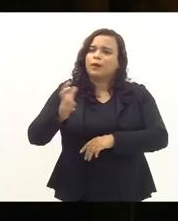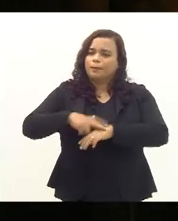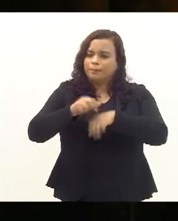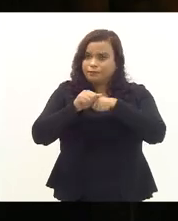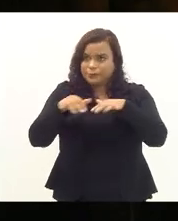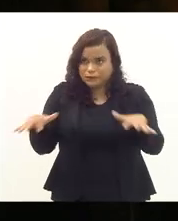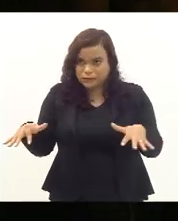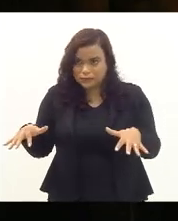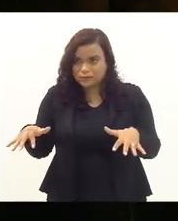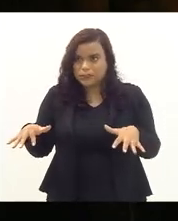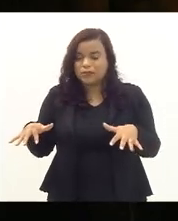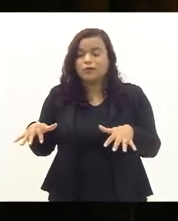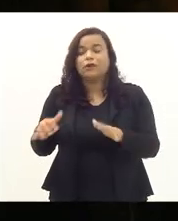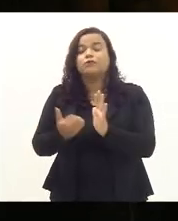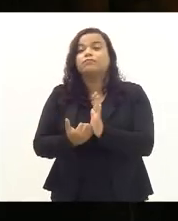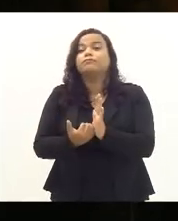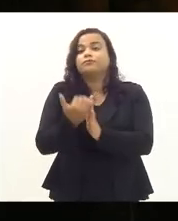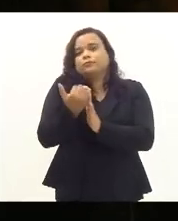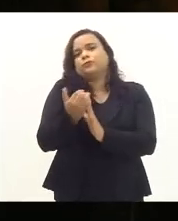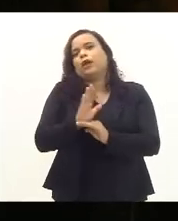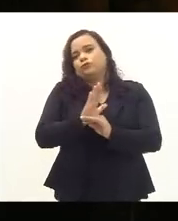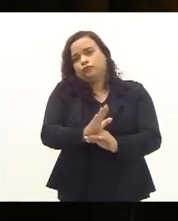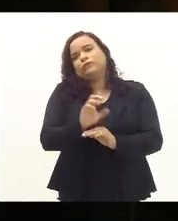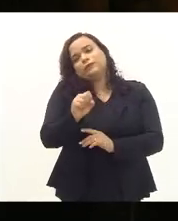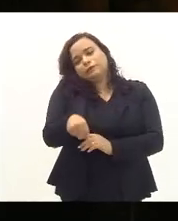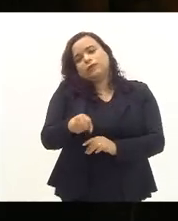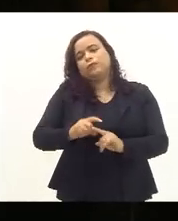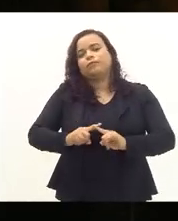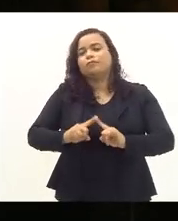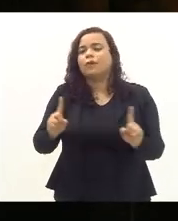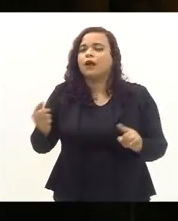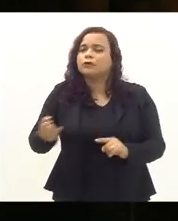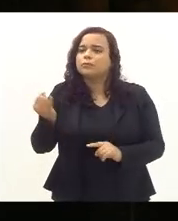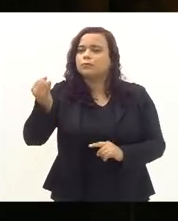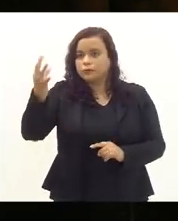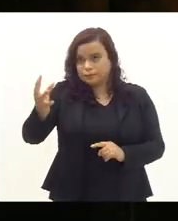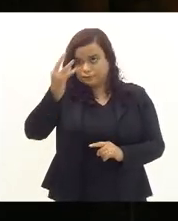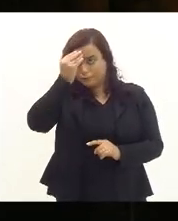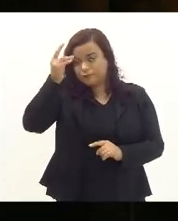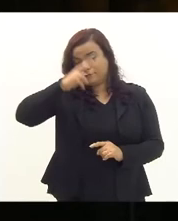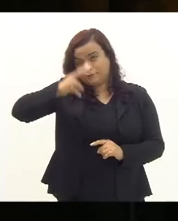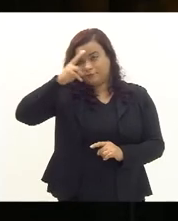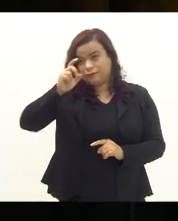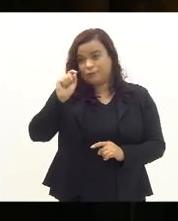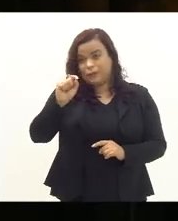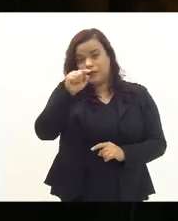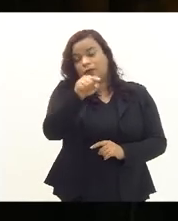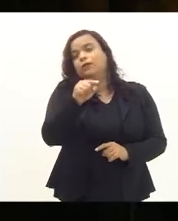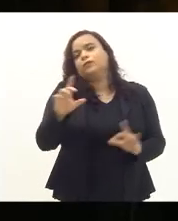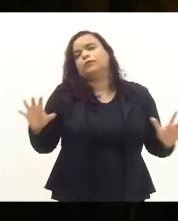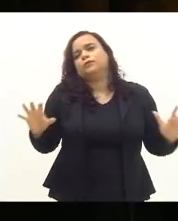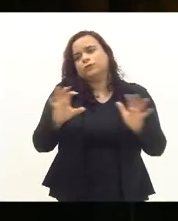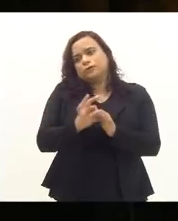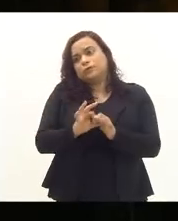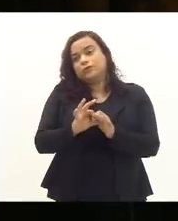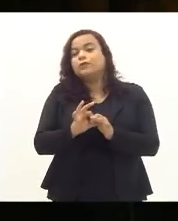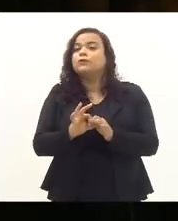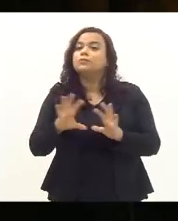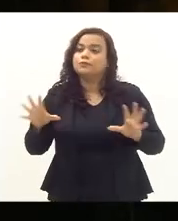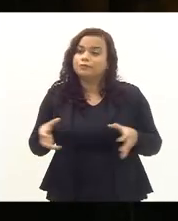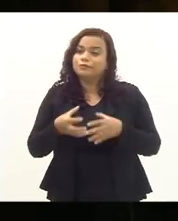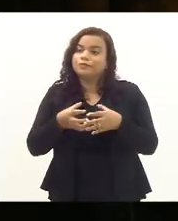acirrou esse processo mas é importante dizer que isso faz parte do